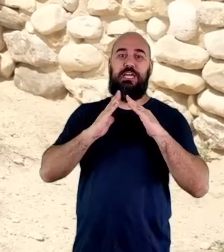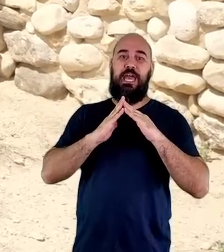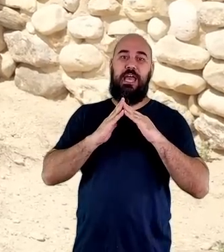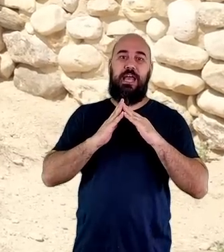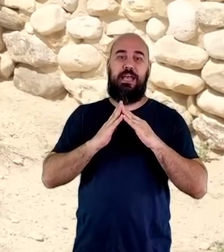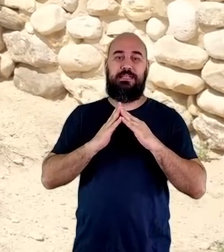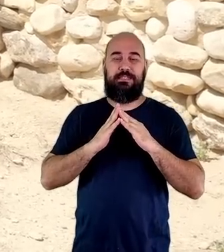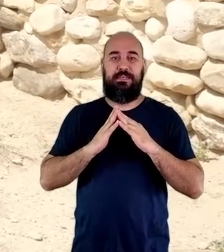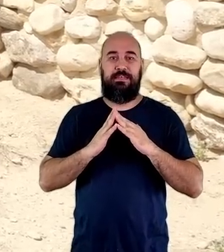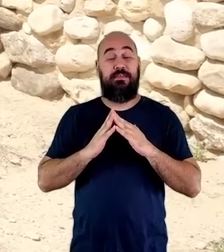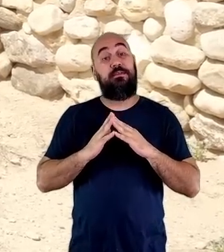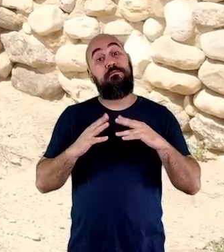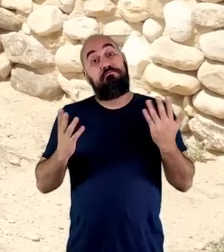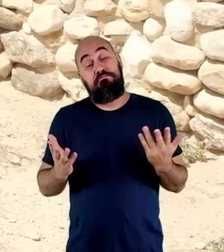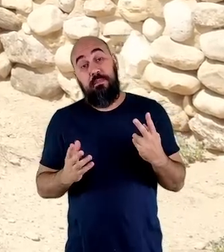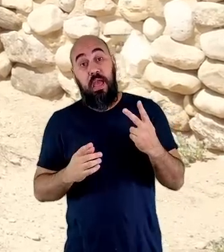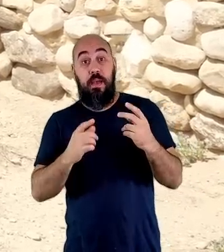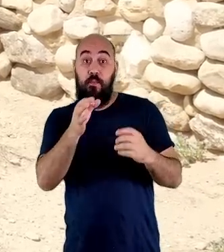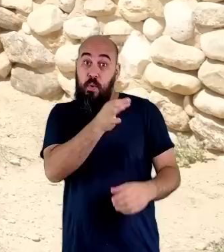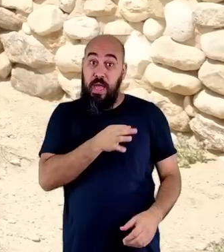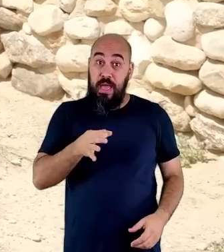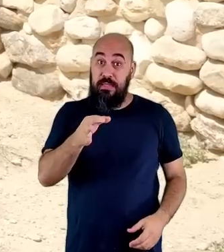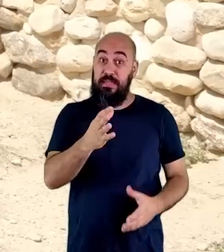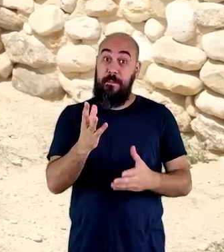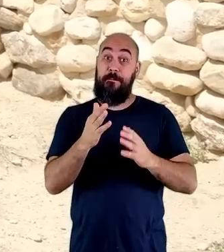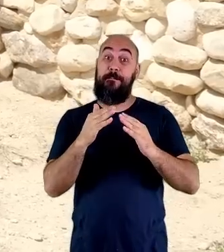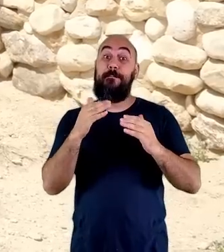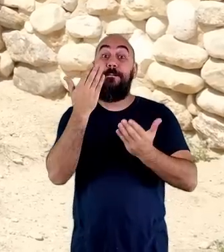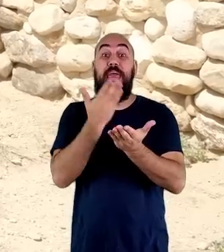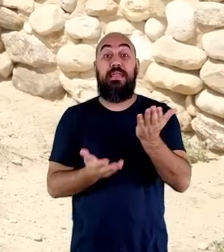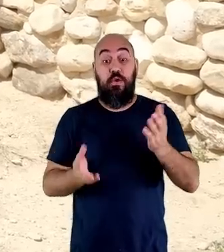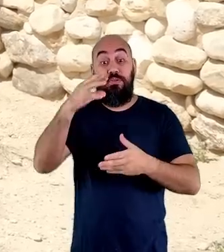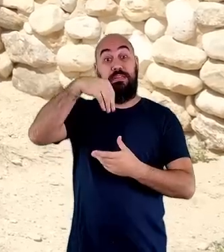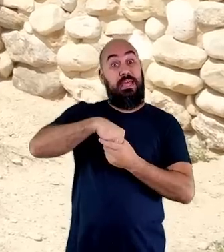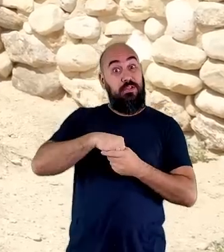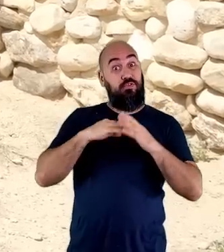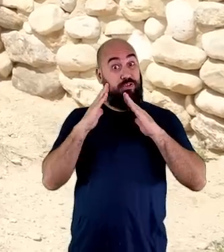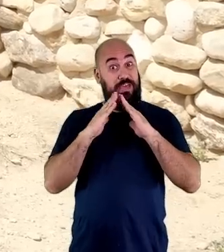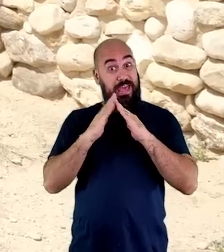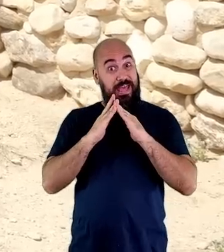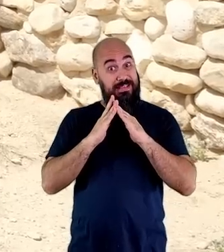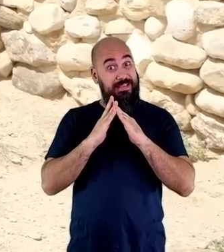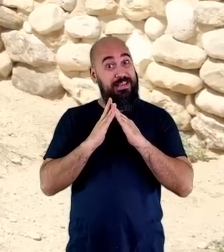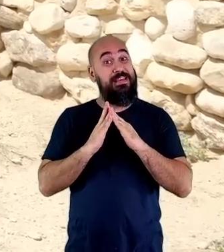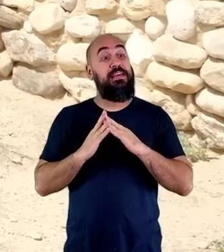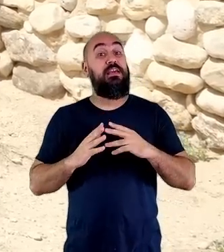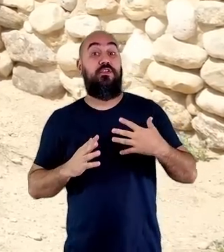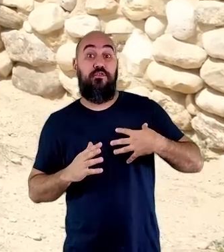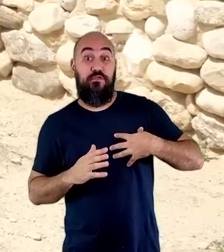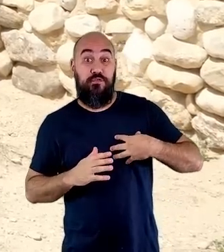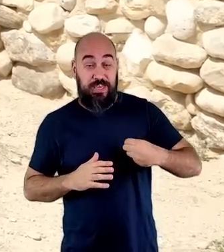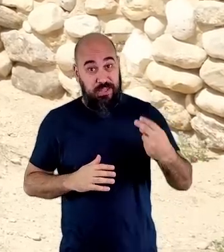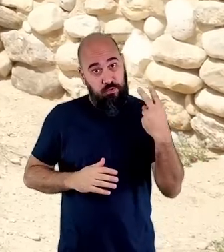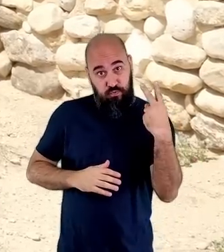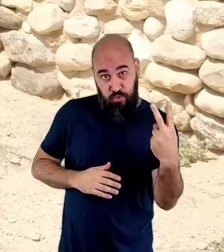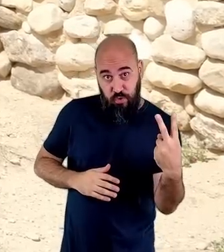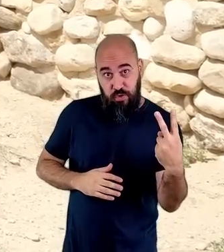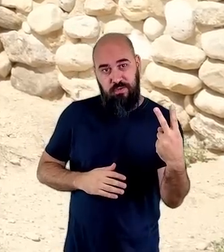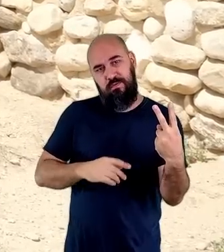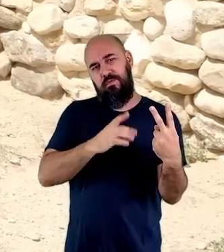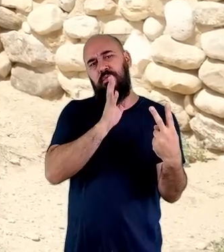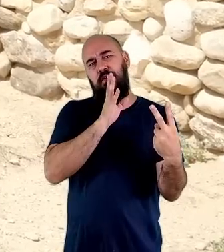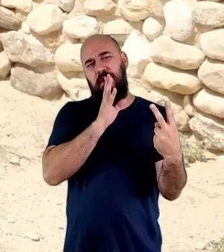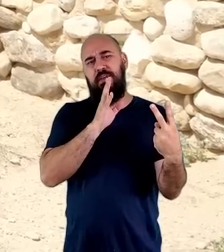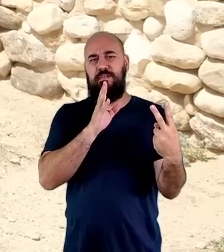está perdido dentro de casa e nem se deu conta que está perdido. E a parábola dos 2 filhos, vulgarmente conhecida como parábola do filho